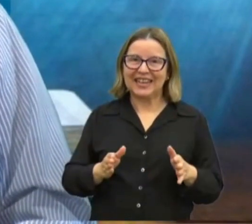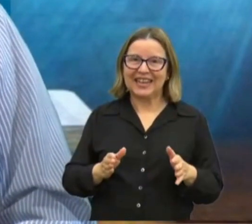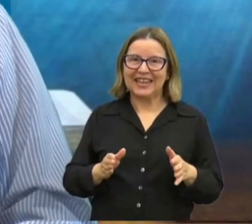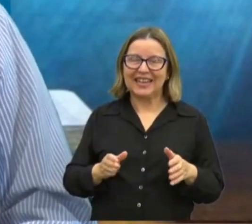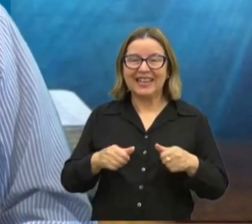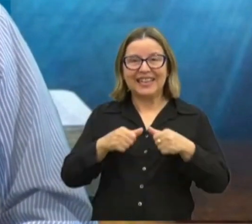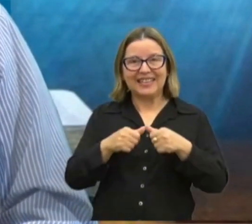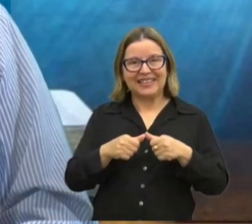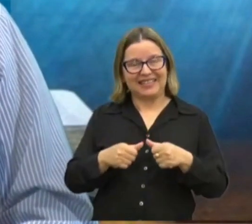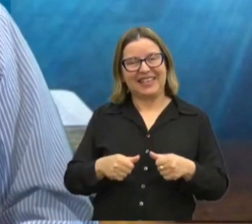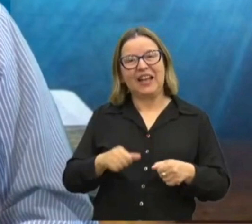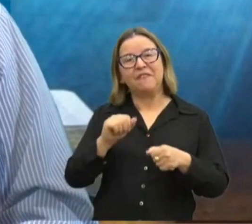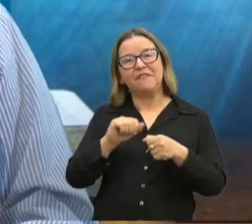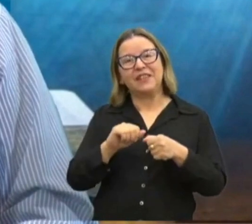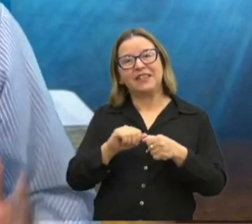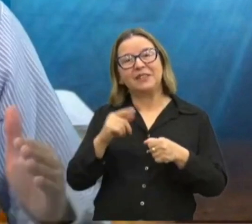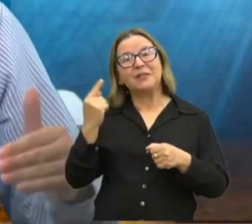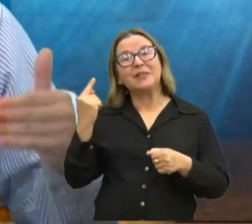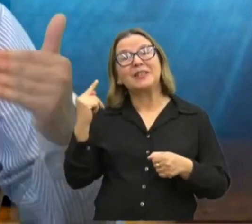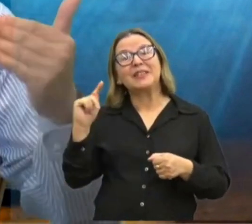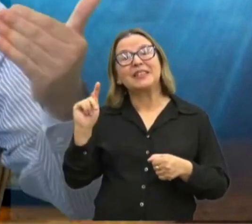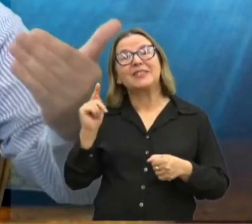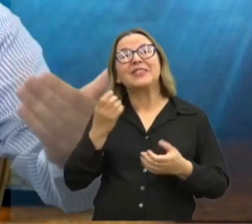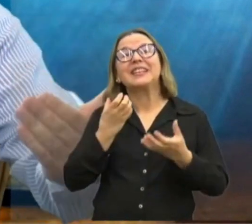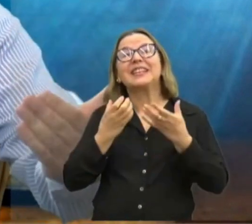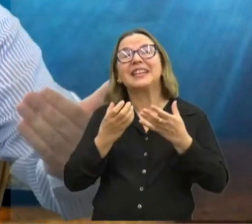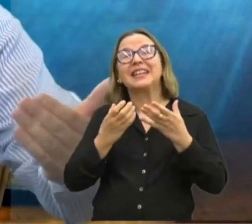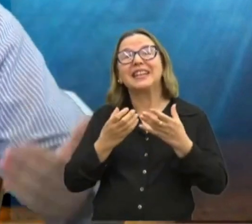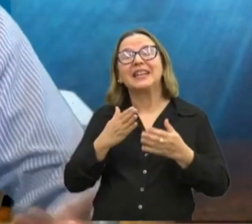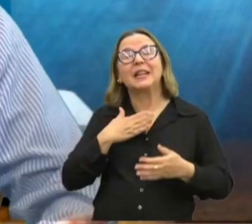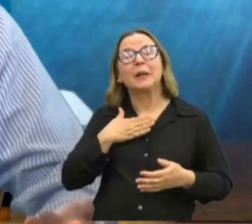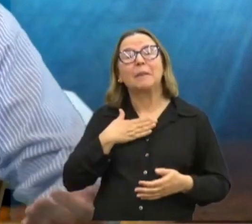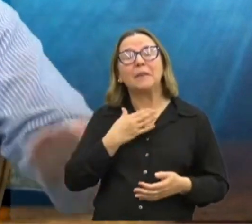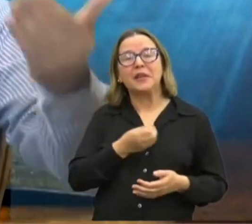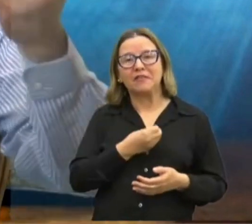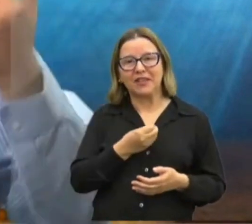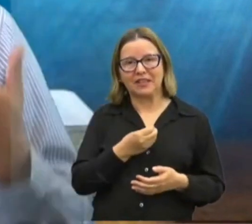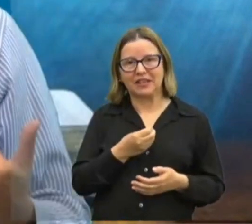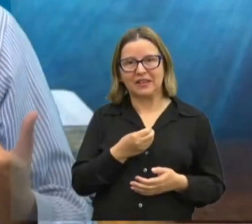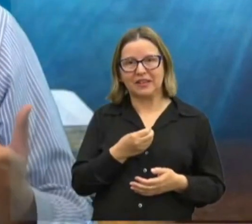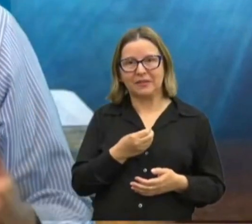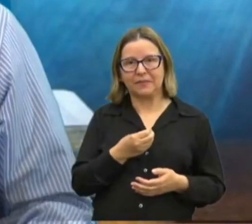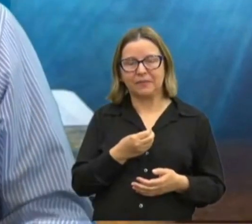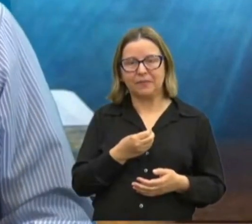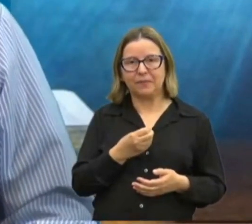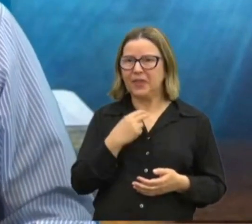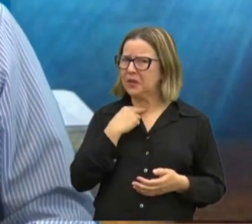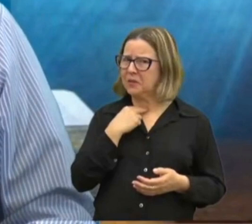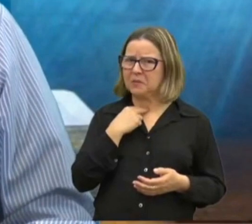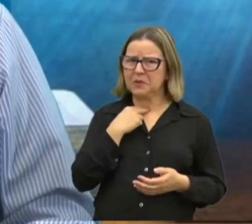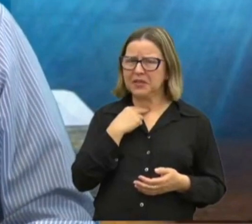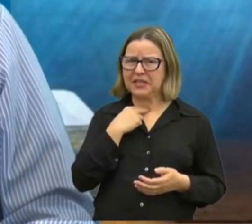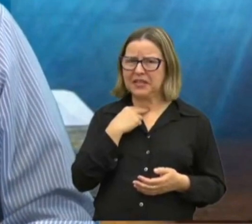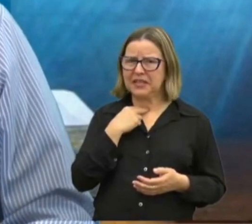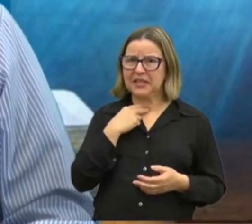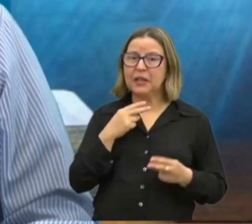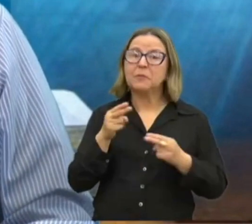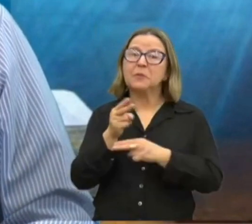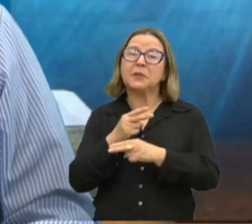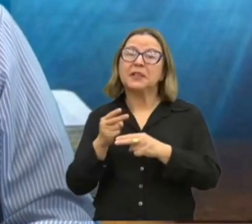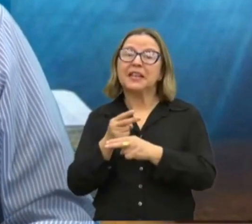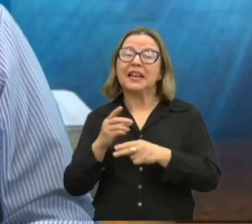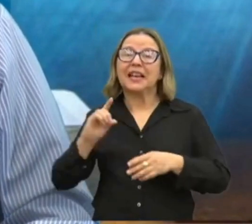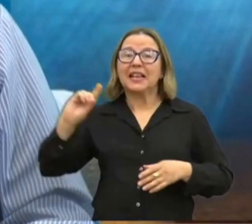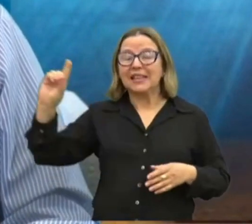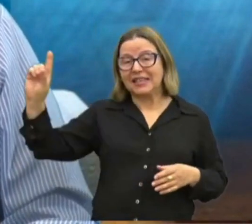na minha vida. Eu não poderia ir a Deus sem que antes Ele viesse em minha